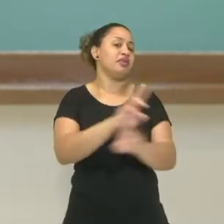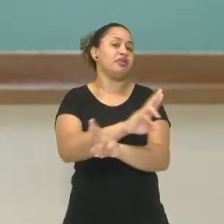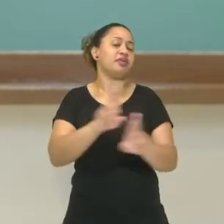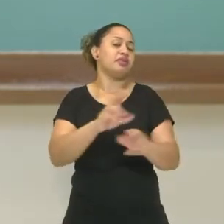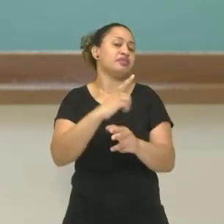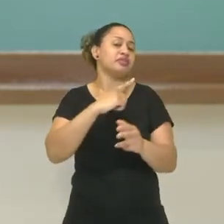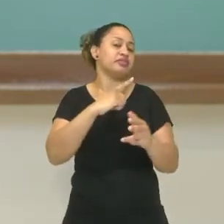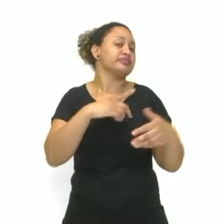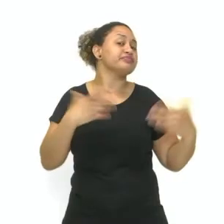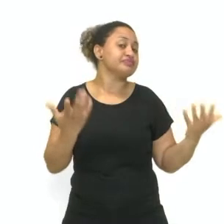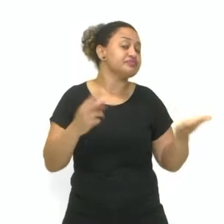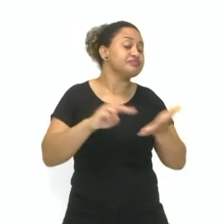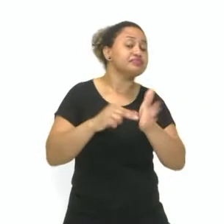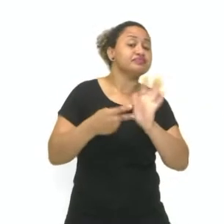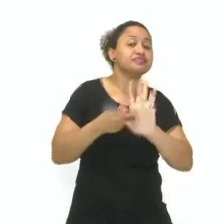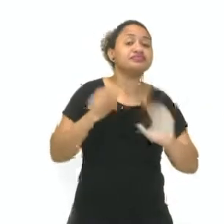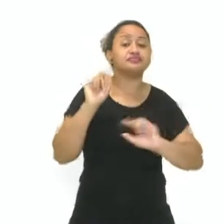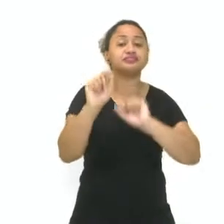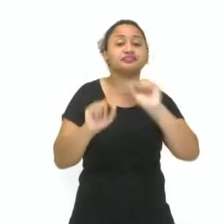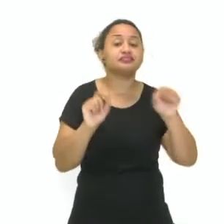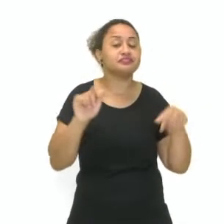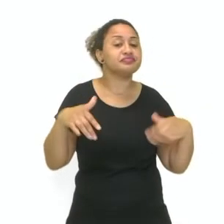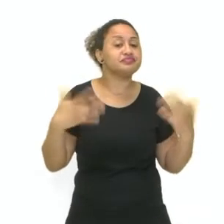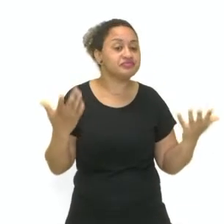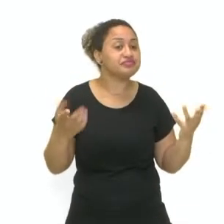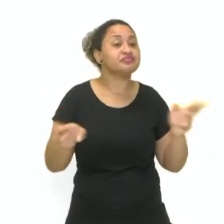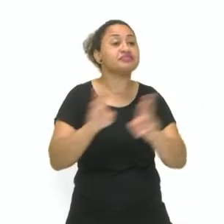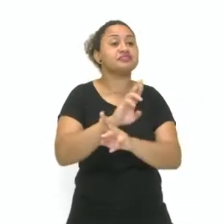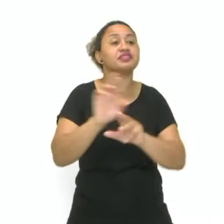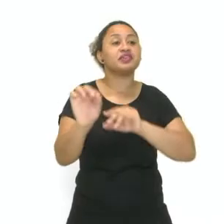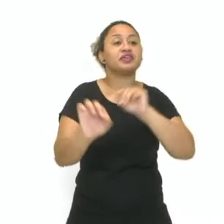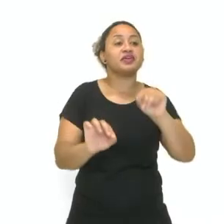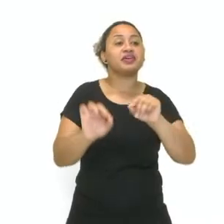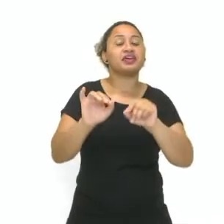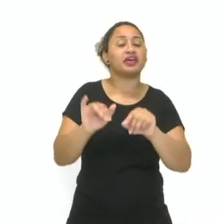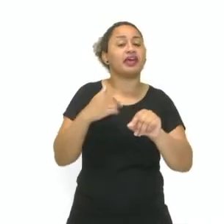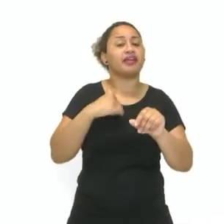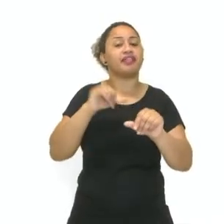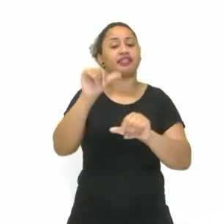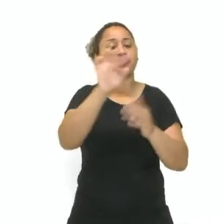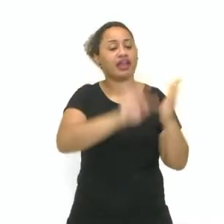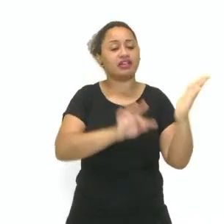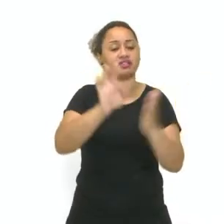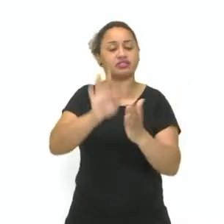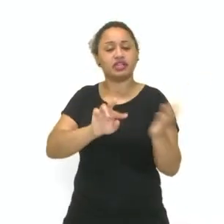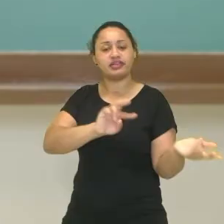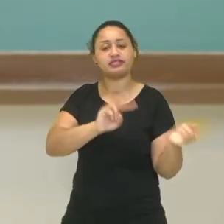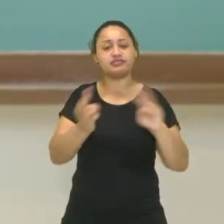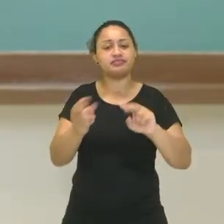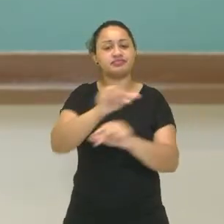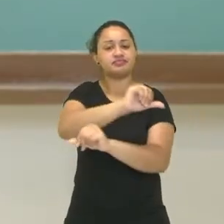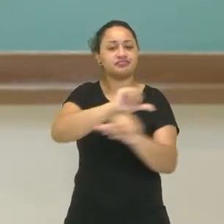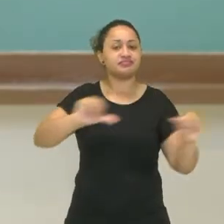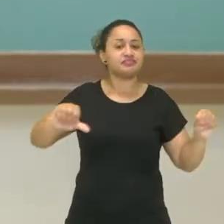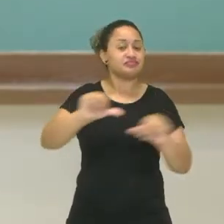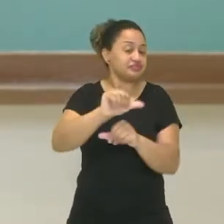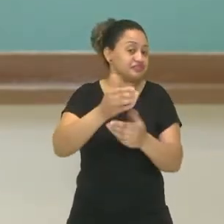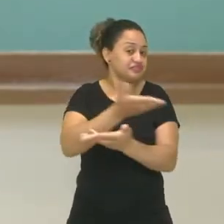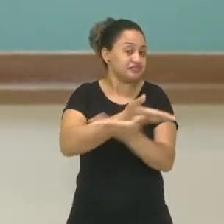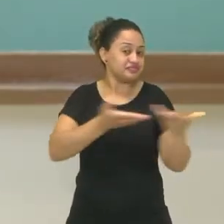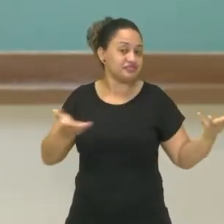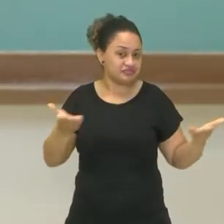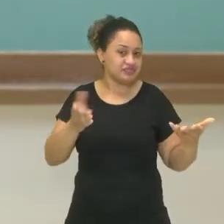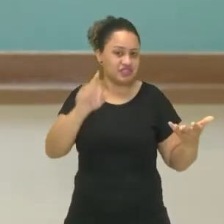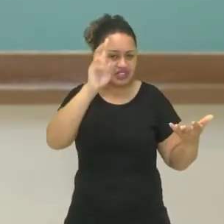seus efeitos? Então, a relação é de intertextualidade. Você lembra o que é a intertextualidade?